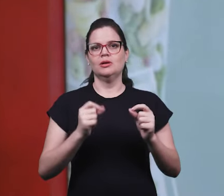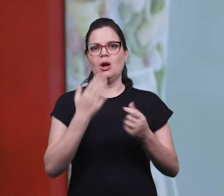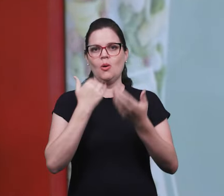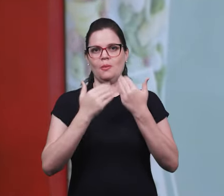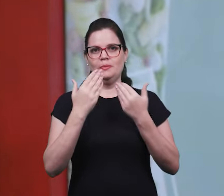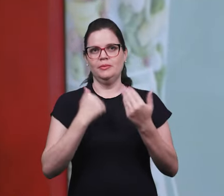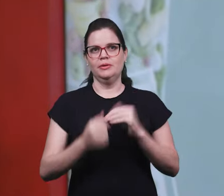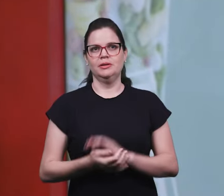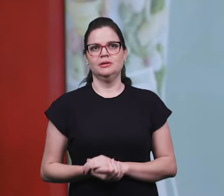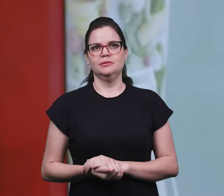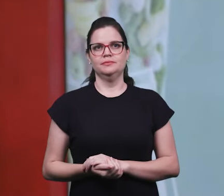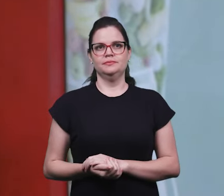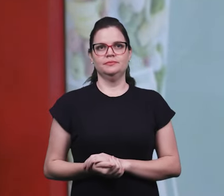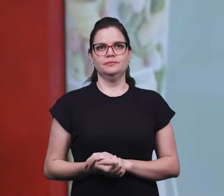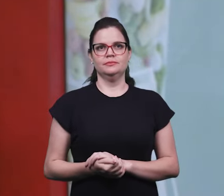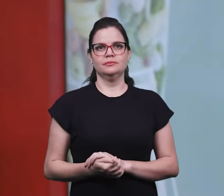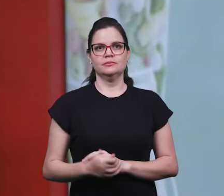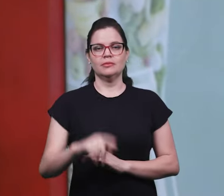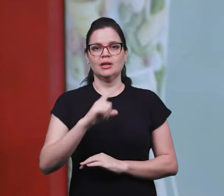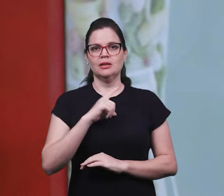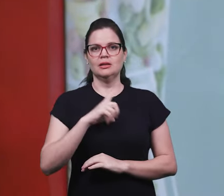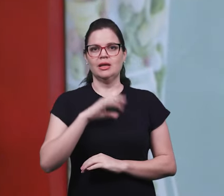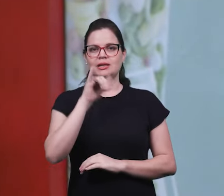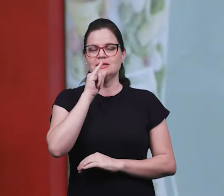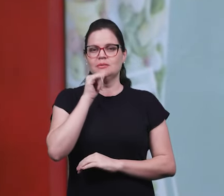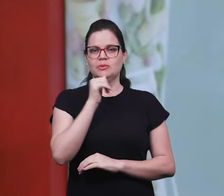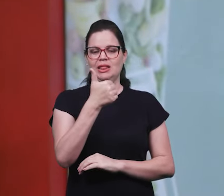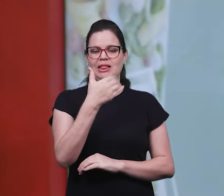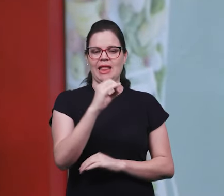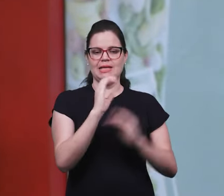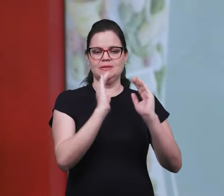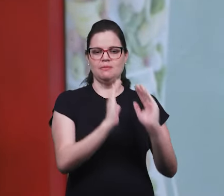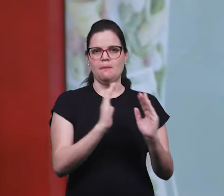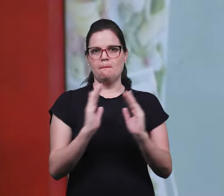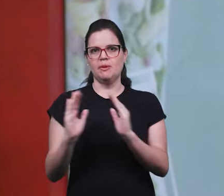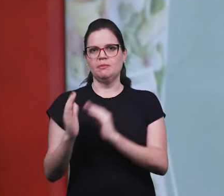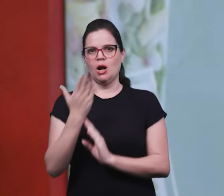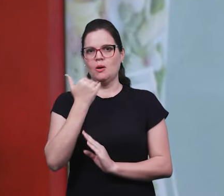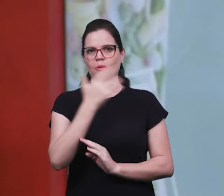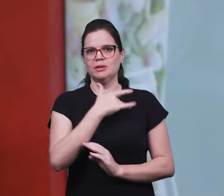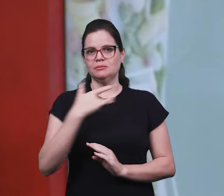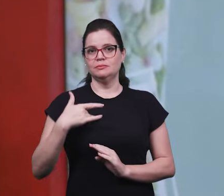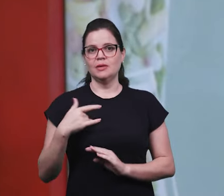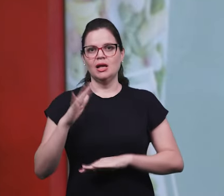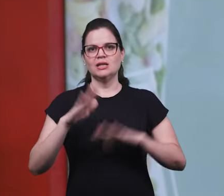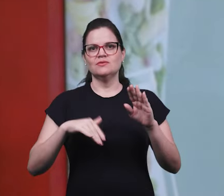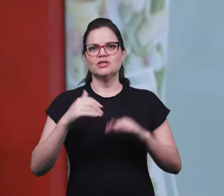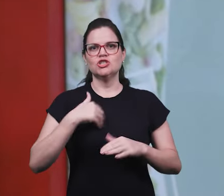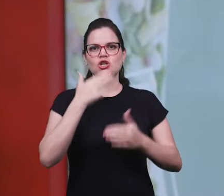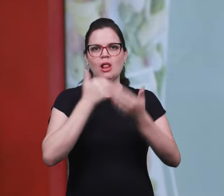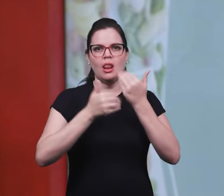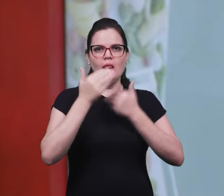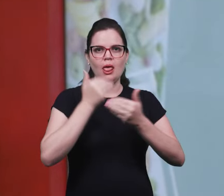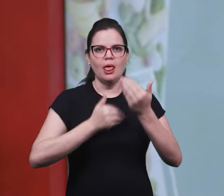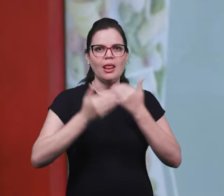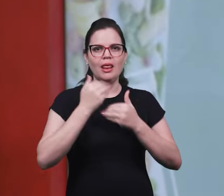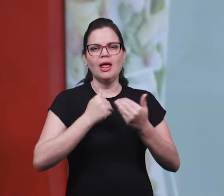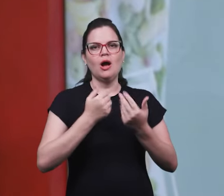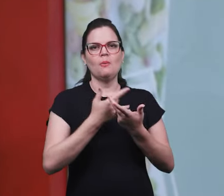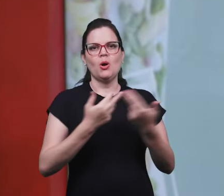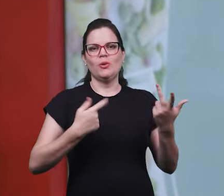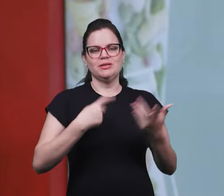tem uma parte resumida que são os 10 espaço para alimentação saudável Às vezes a gente consome tanto conteúdo da internet